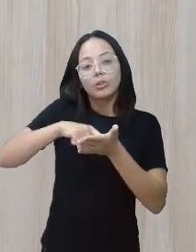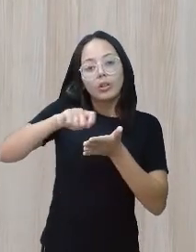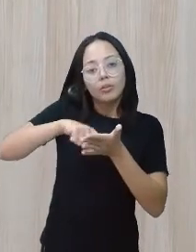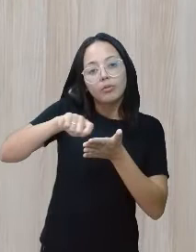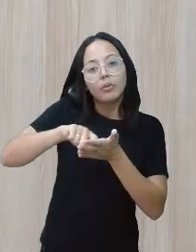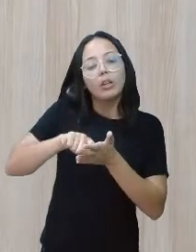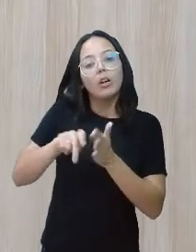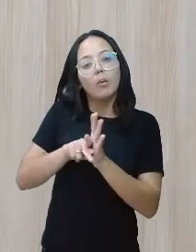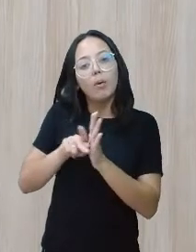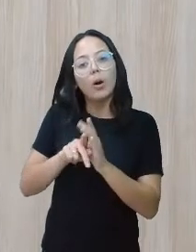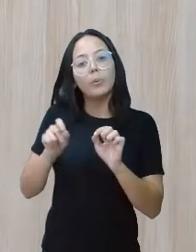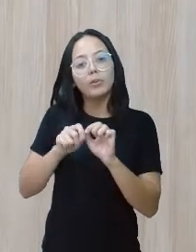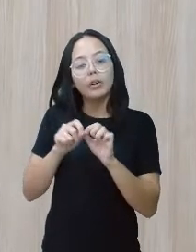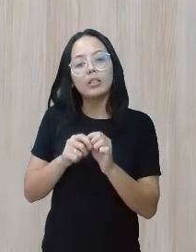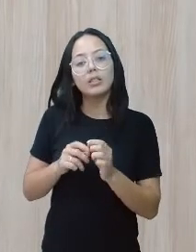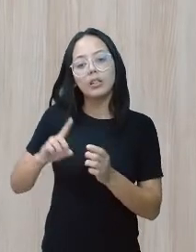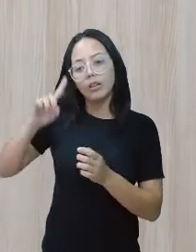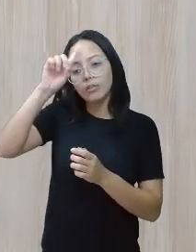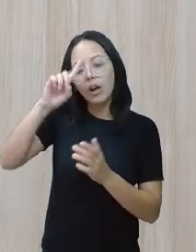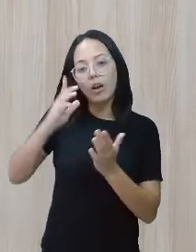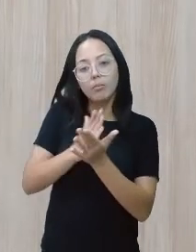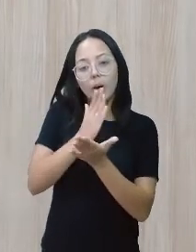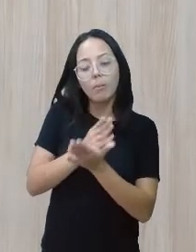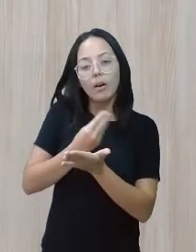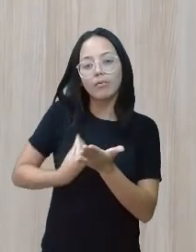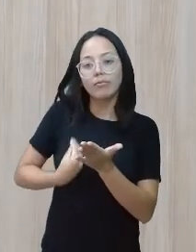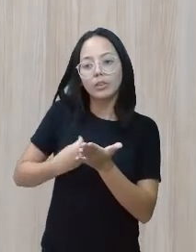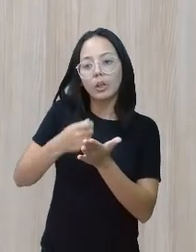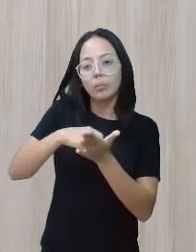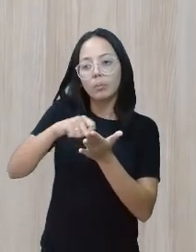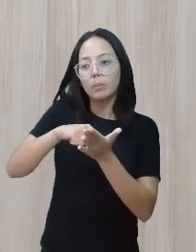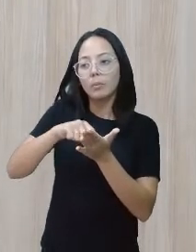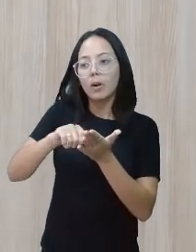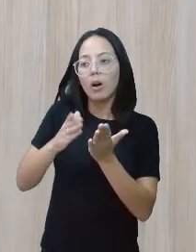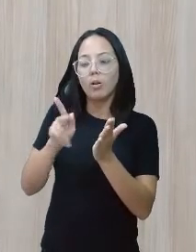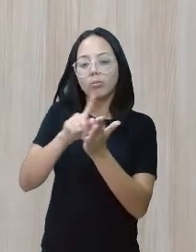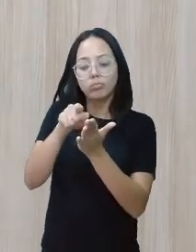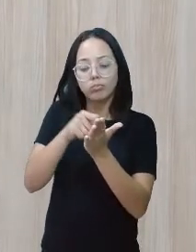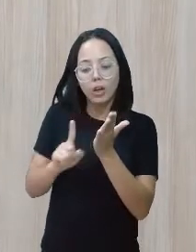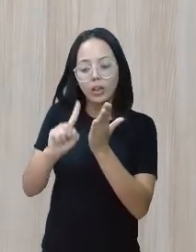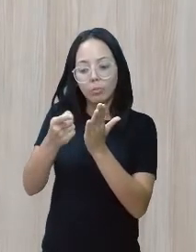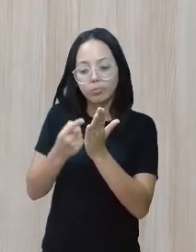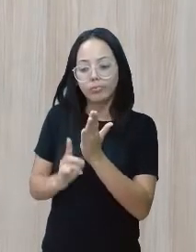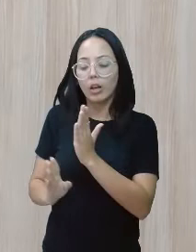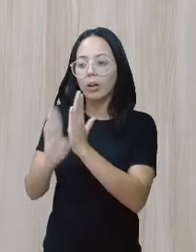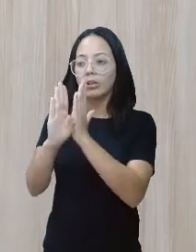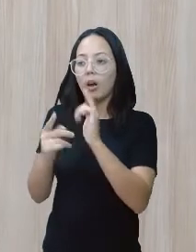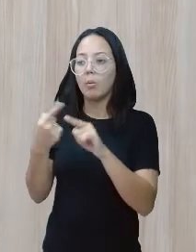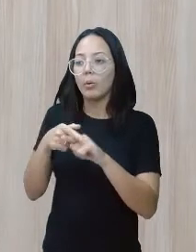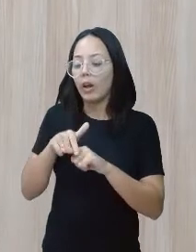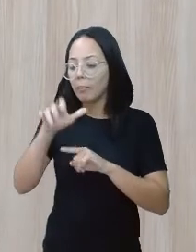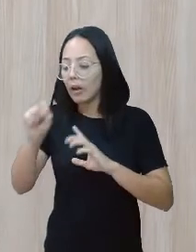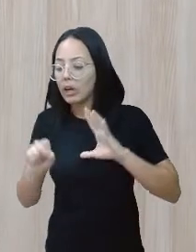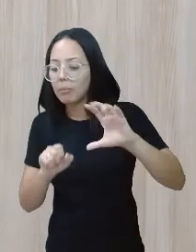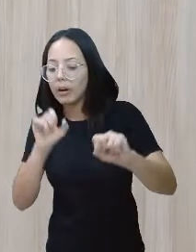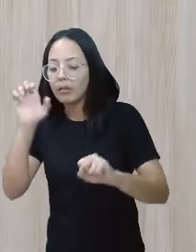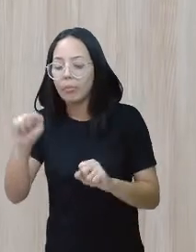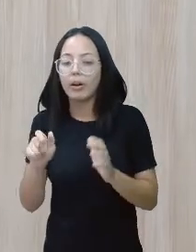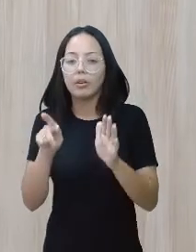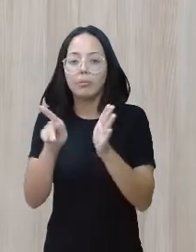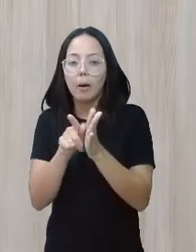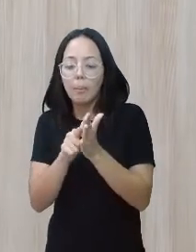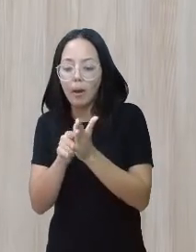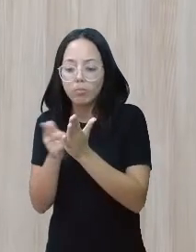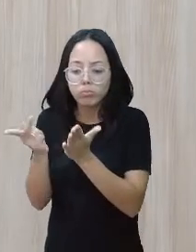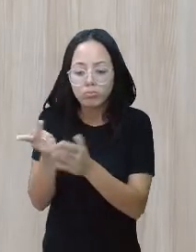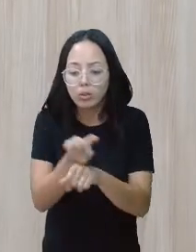escrevia, fazia os seus diários nos cadernos em que ela achava como catadora de papel, né? Então ela catava